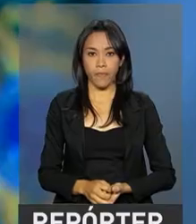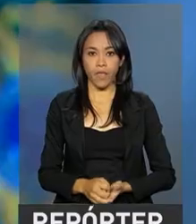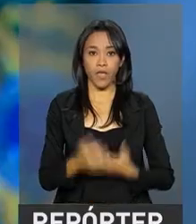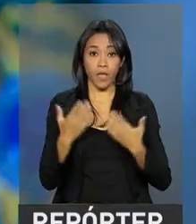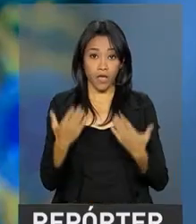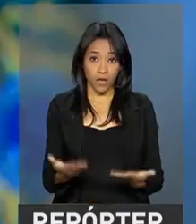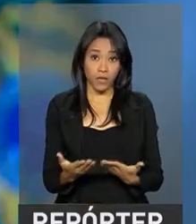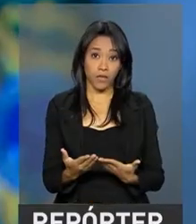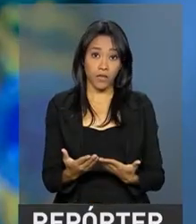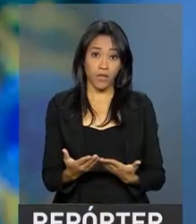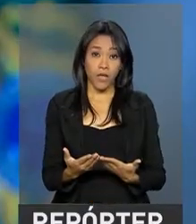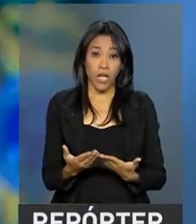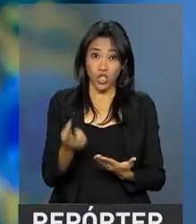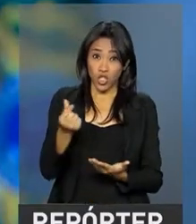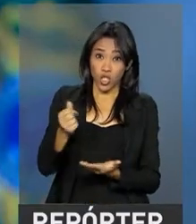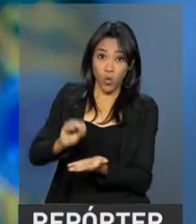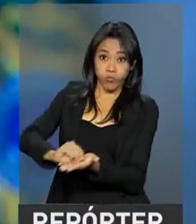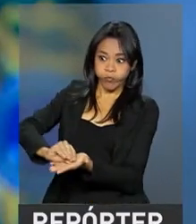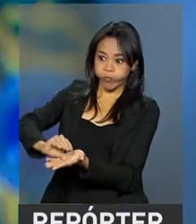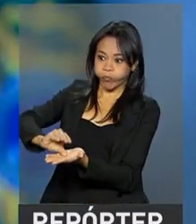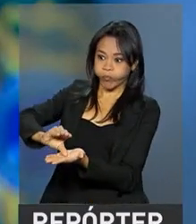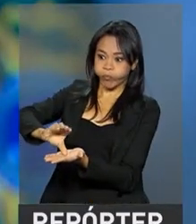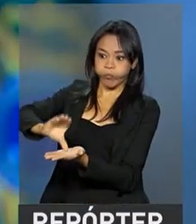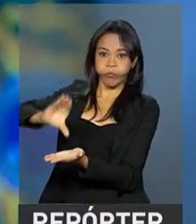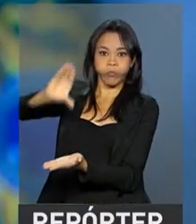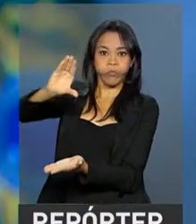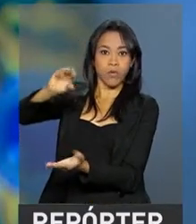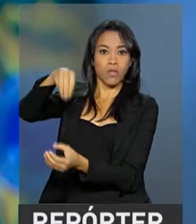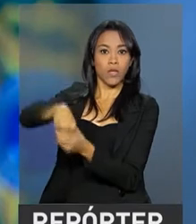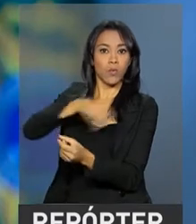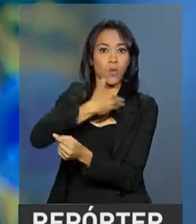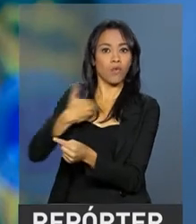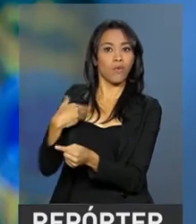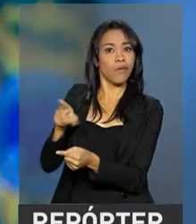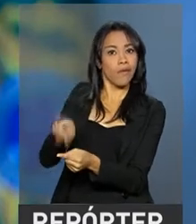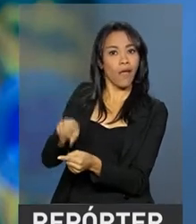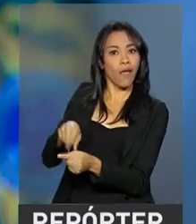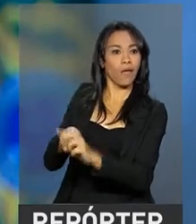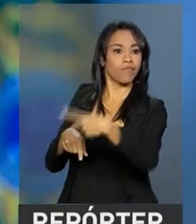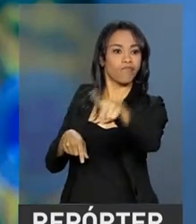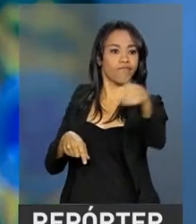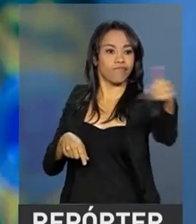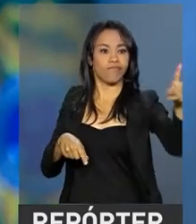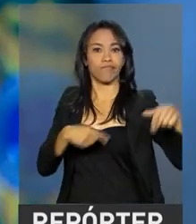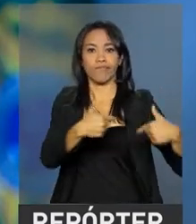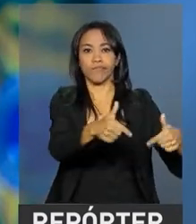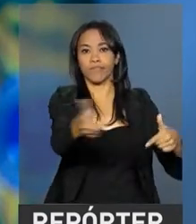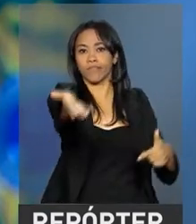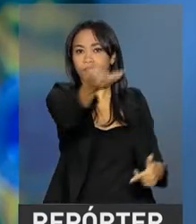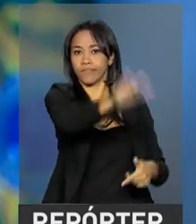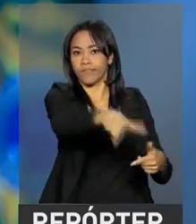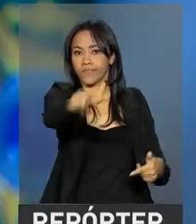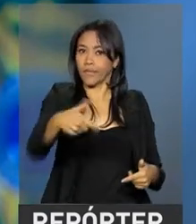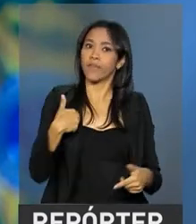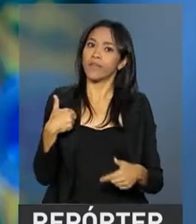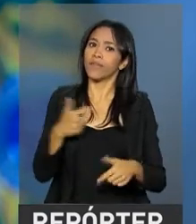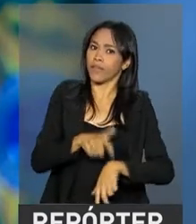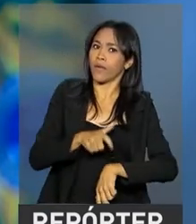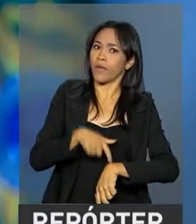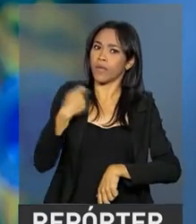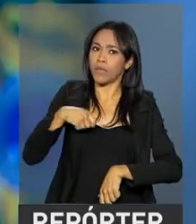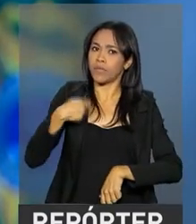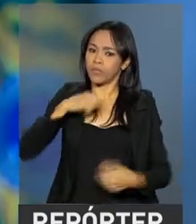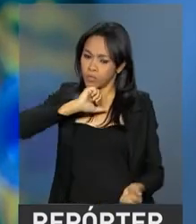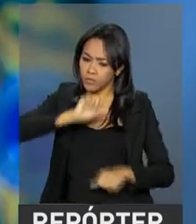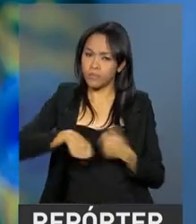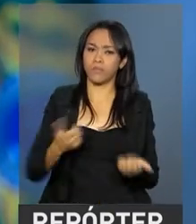ficava aquele dinheiro barato o dinheiro que era do trabalhador brasileiro tem hora que a gente tem de inovar